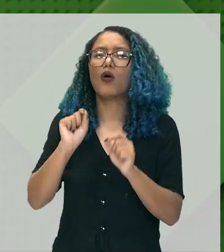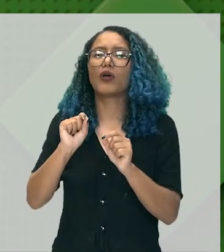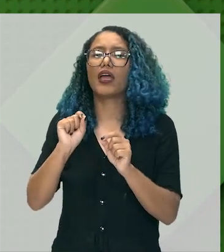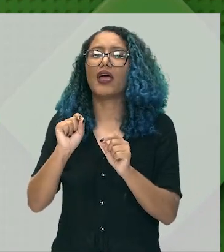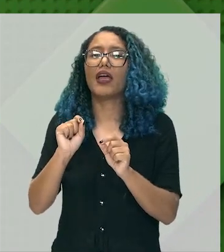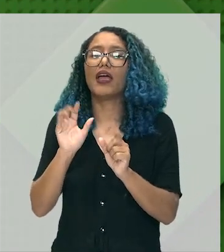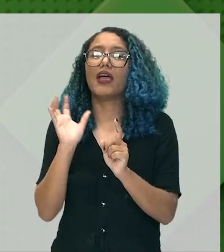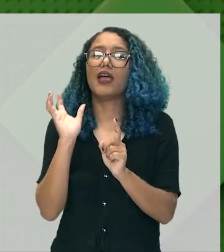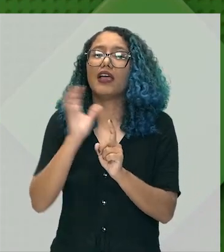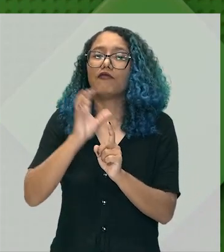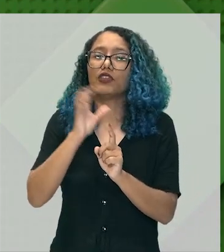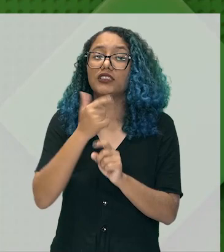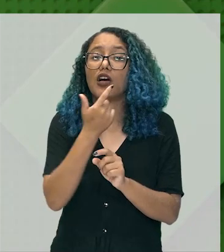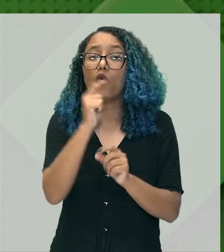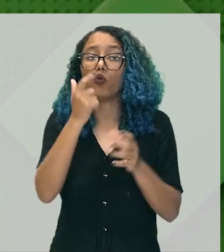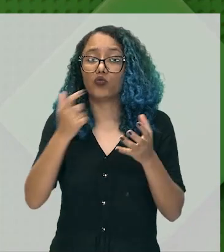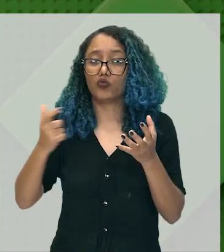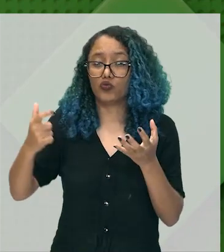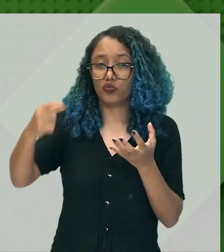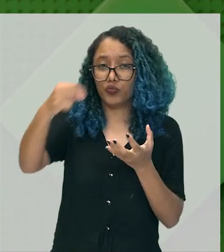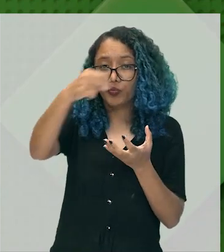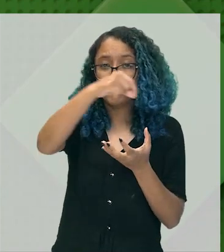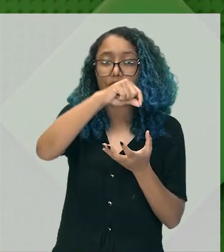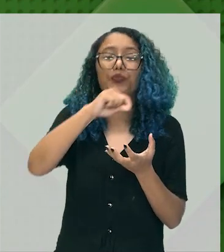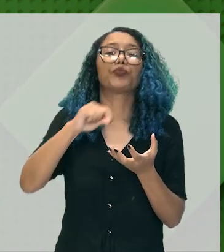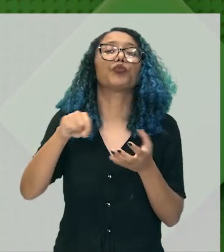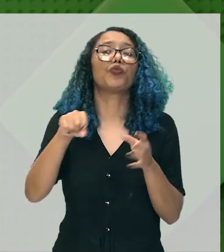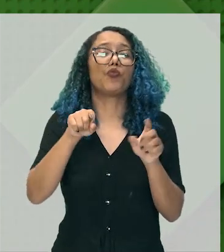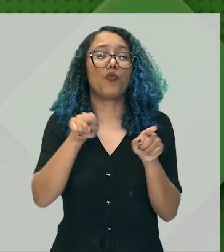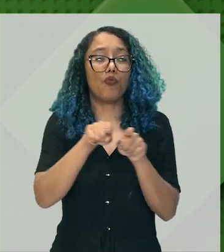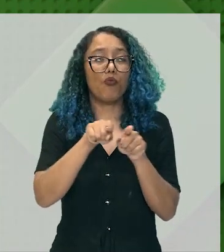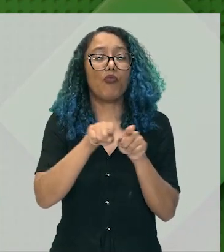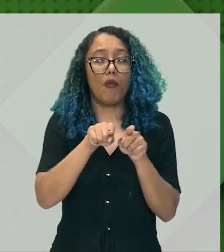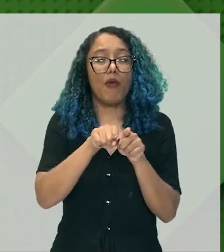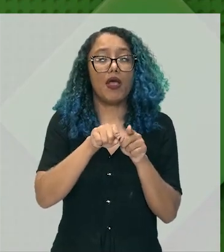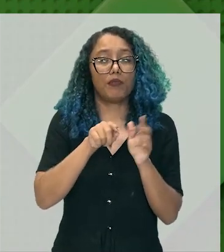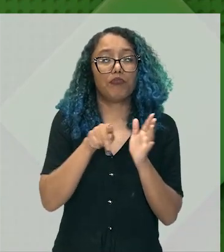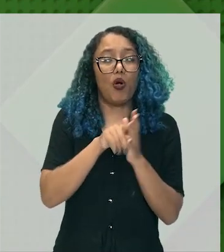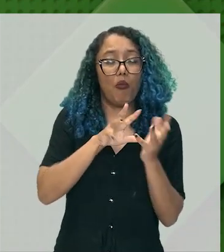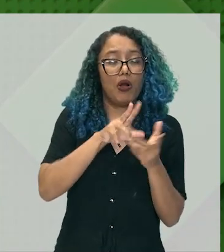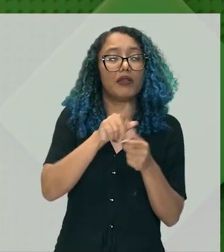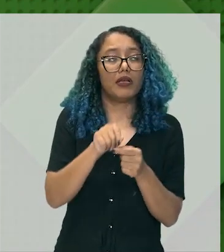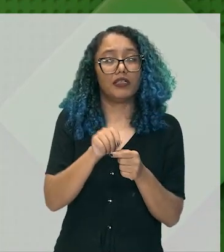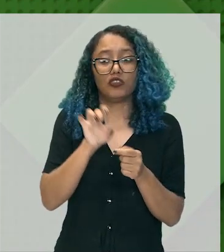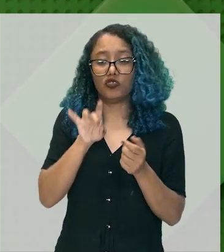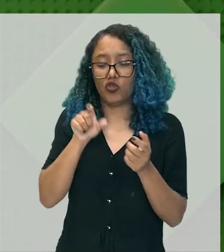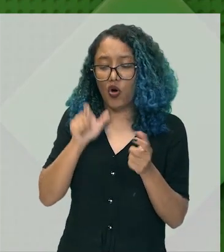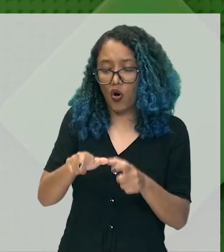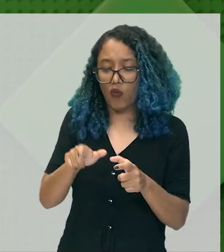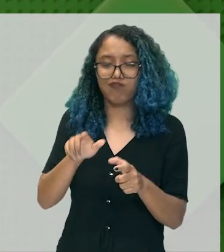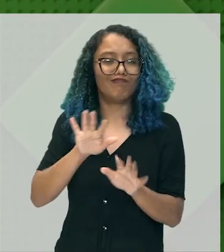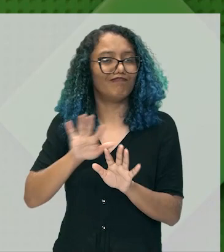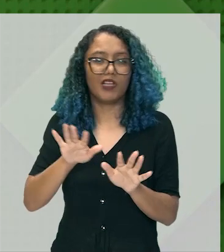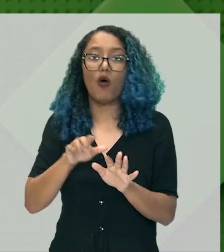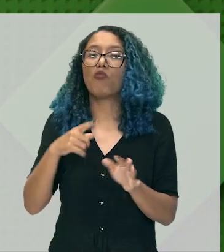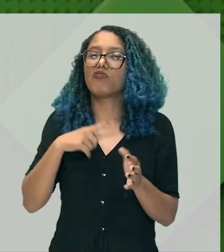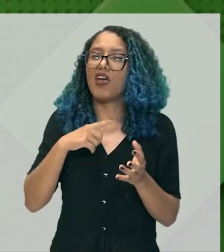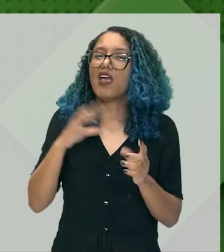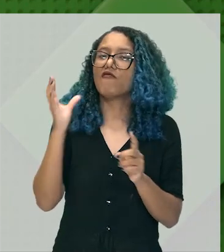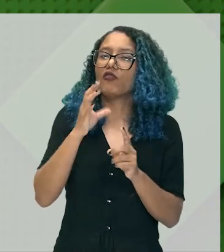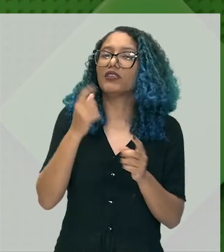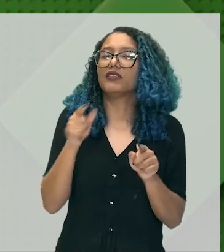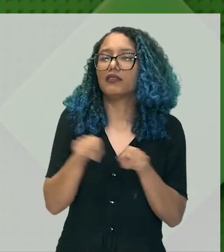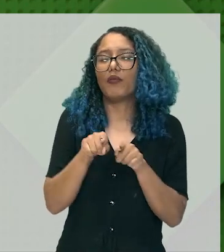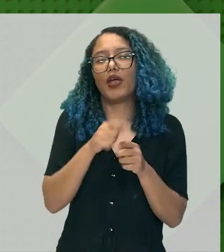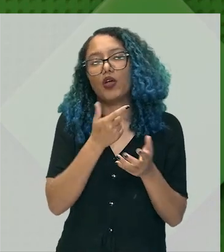várias outras áreas do planeta, não somente naquela região em que nós vivemos. Então,